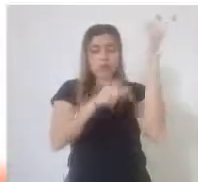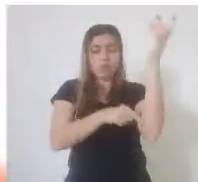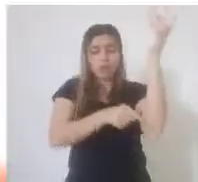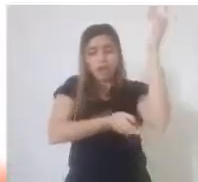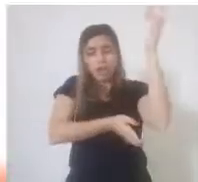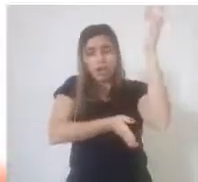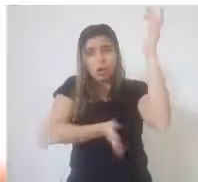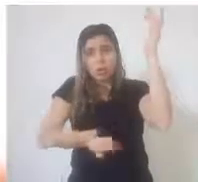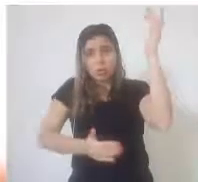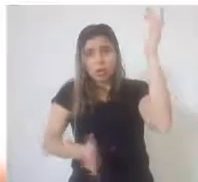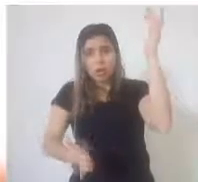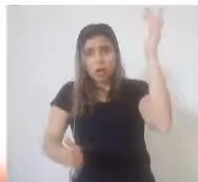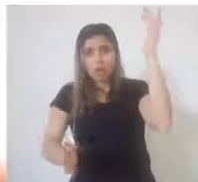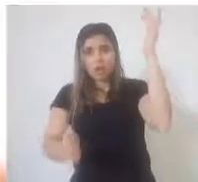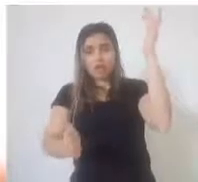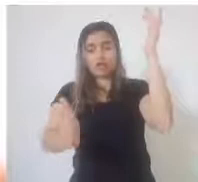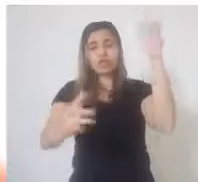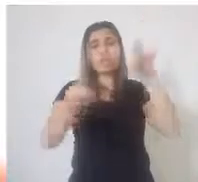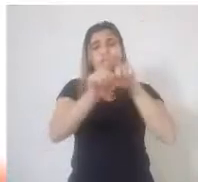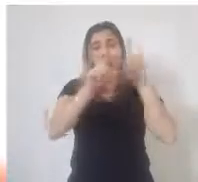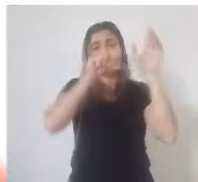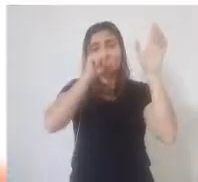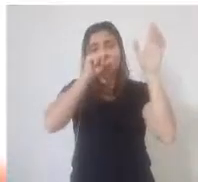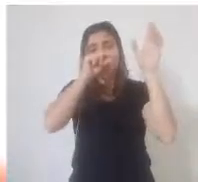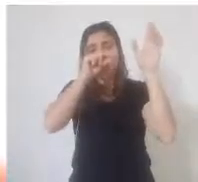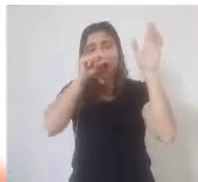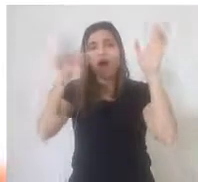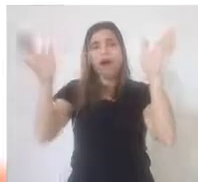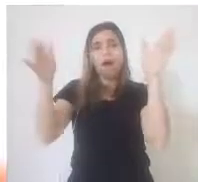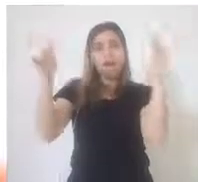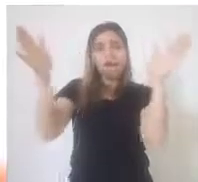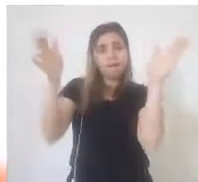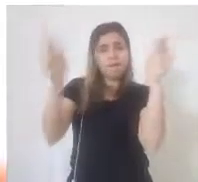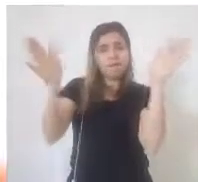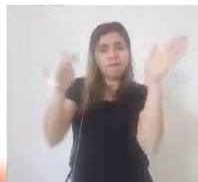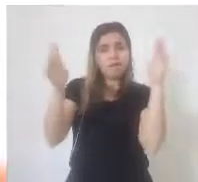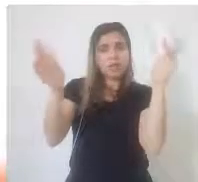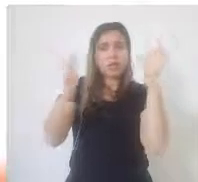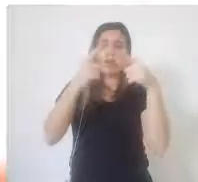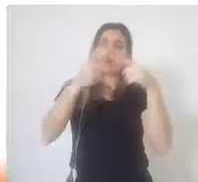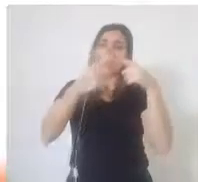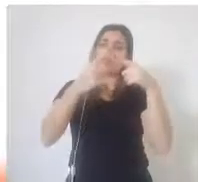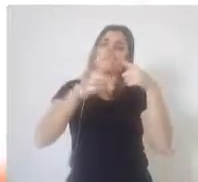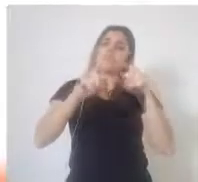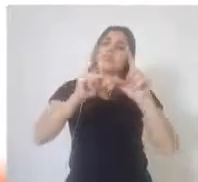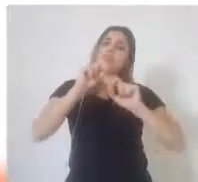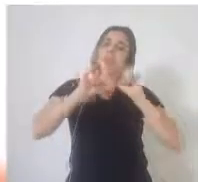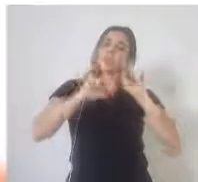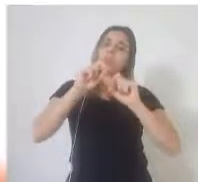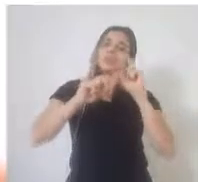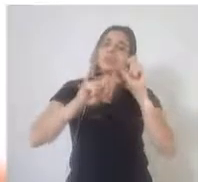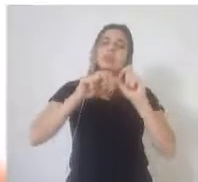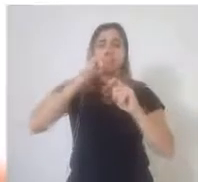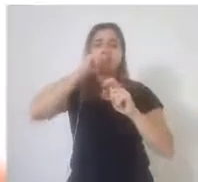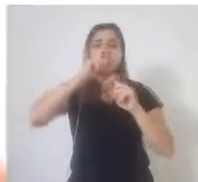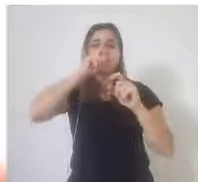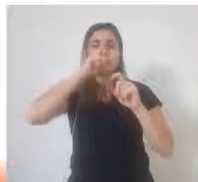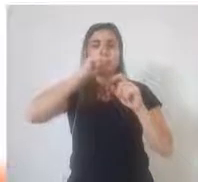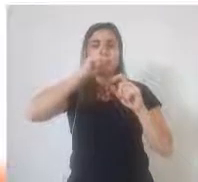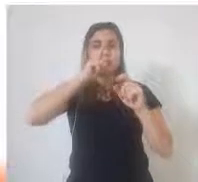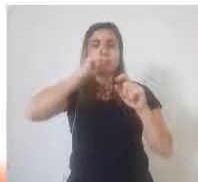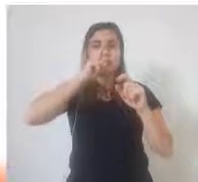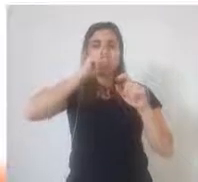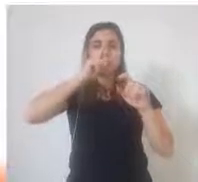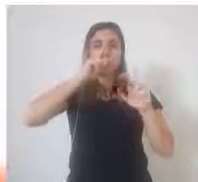os peixes, para as aves. E no topo de cadeia, que aqui é o exemplo, é uma águia, a concentração